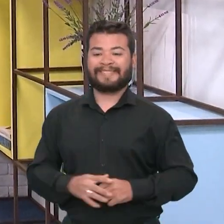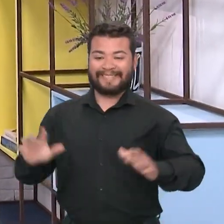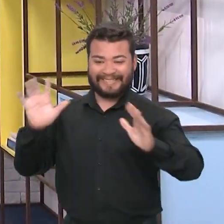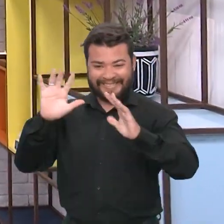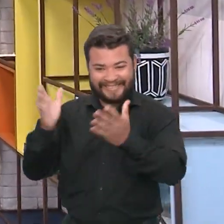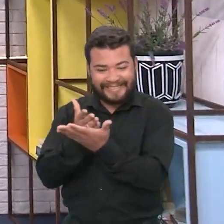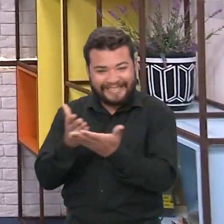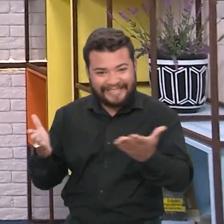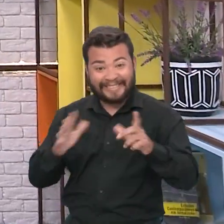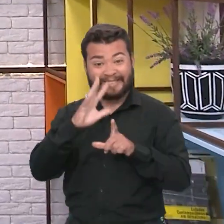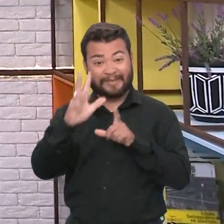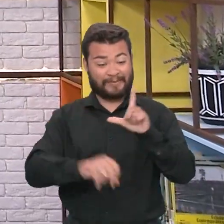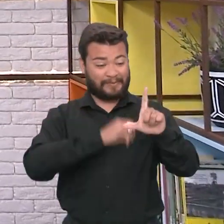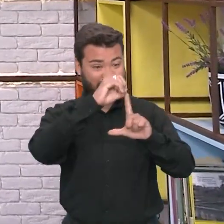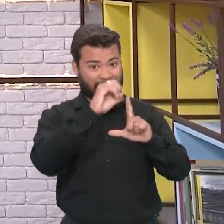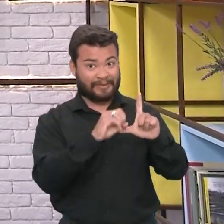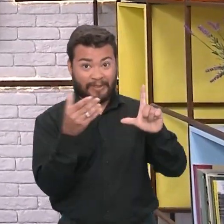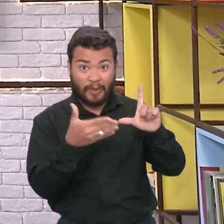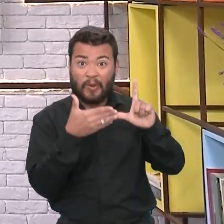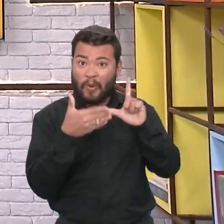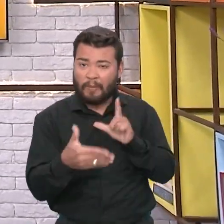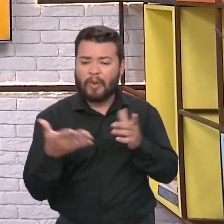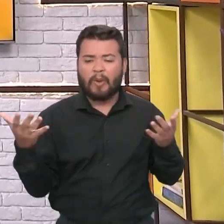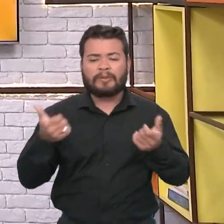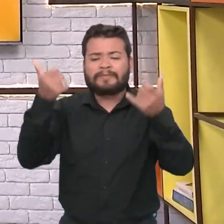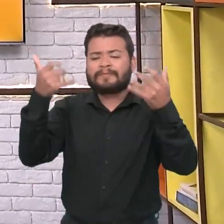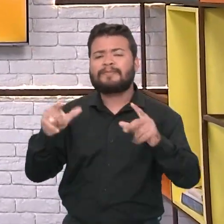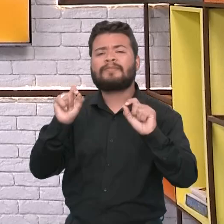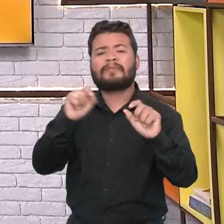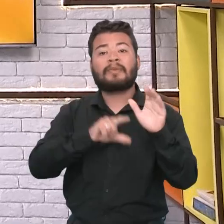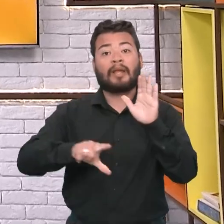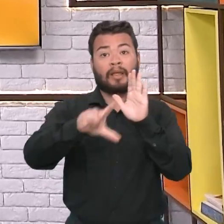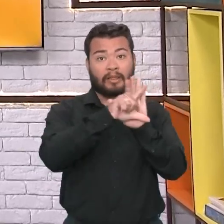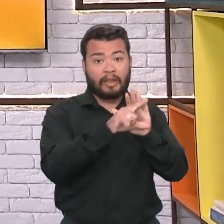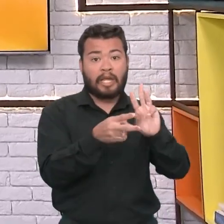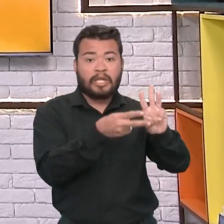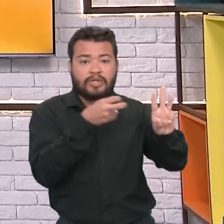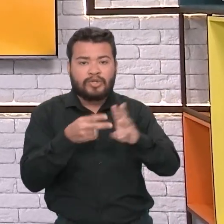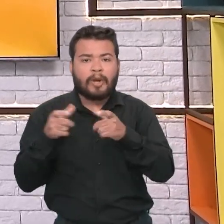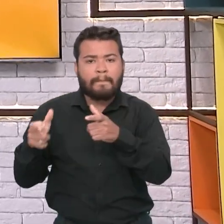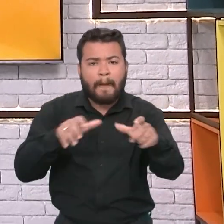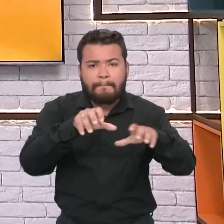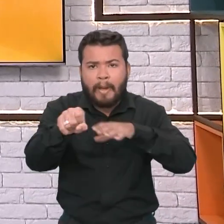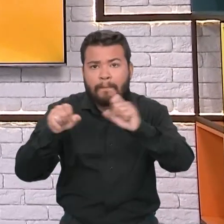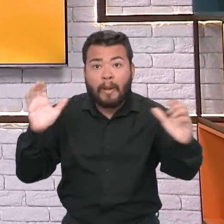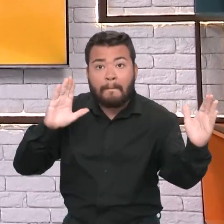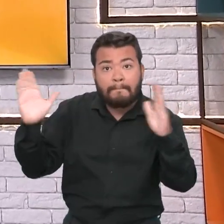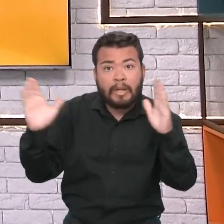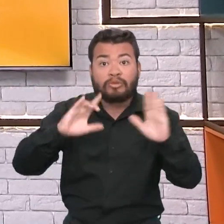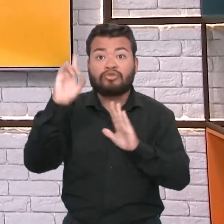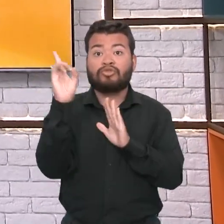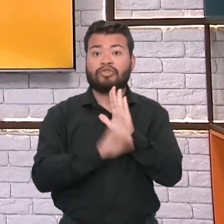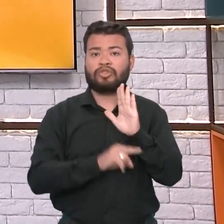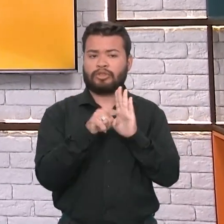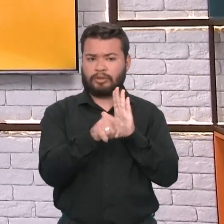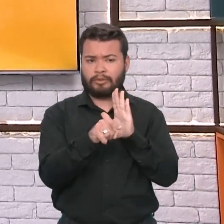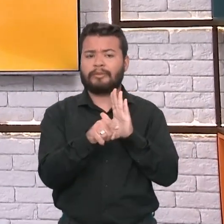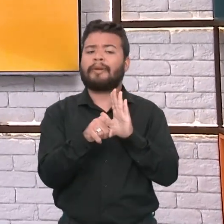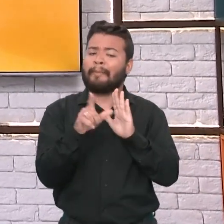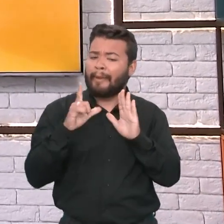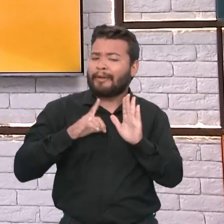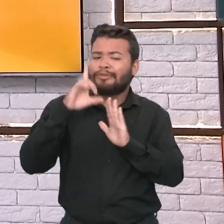Oi pessoal, está começando mais um Mundo UFG e hoje vamos falar da Lei do Marco Temporal, que estabelece que os povos indígenas têm direito apenas